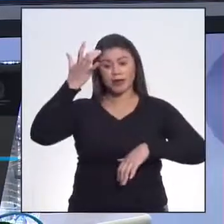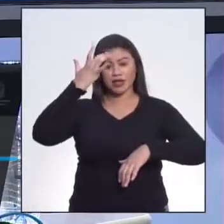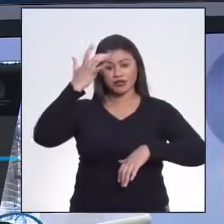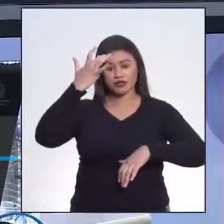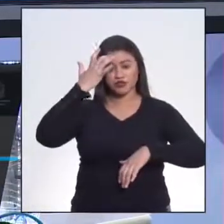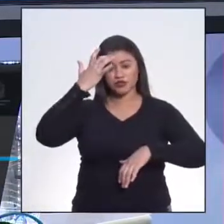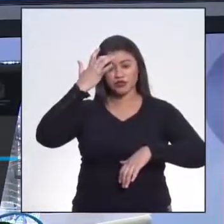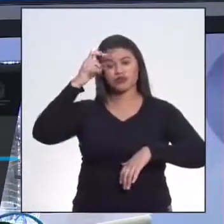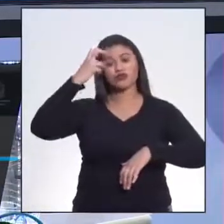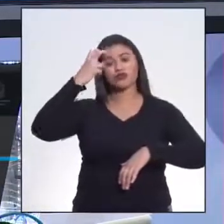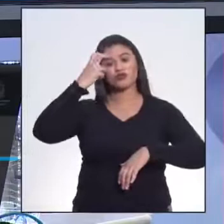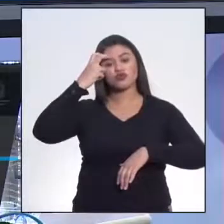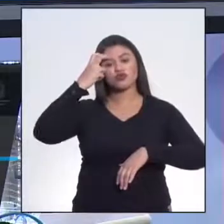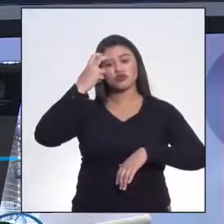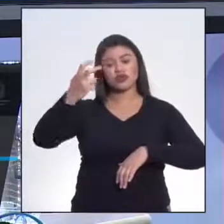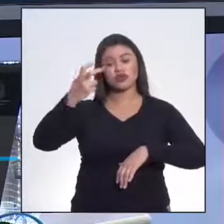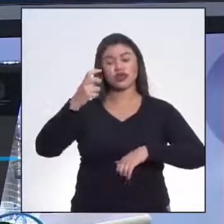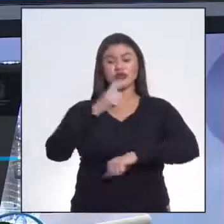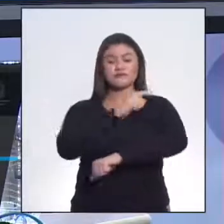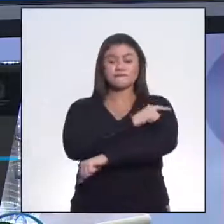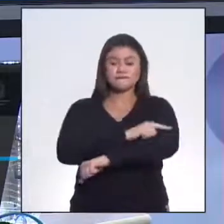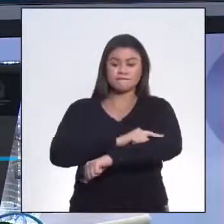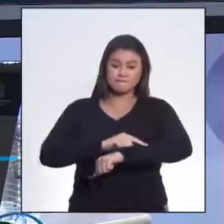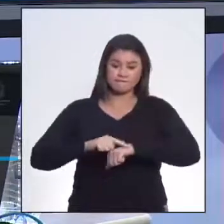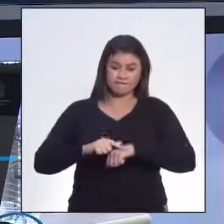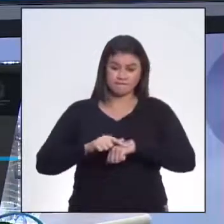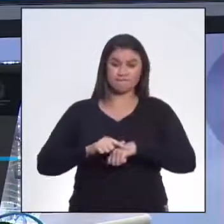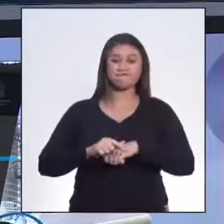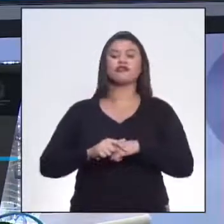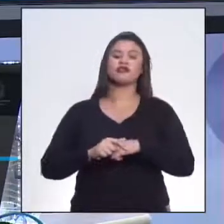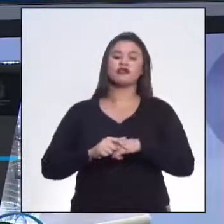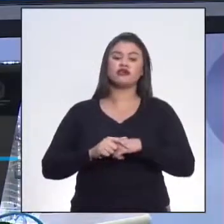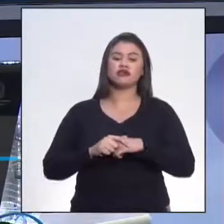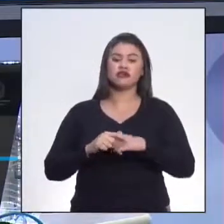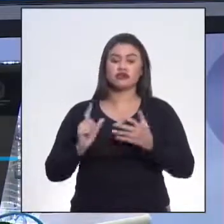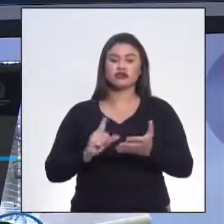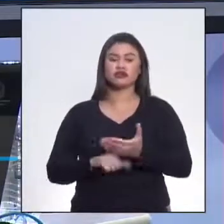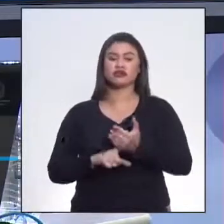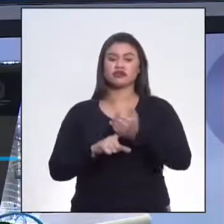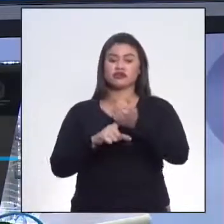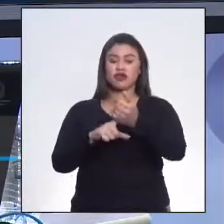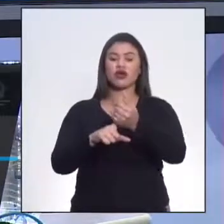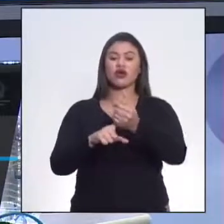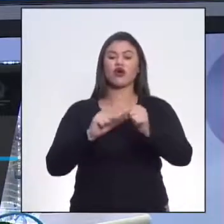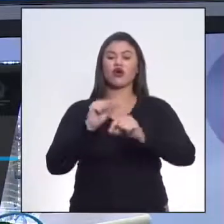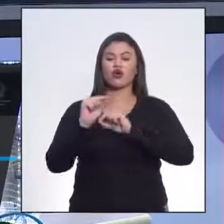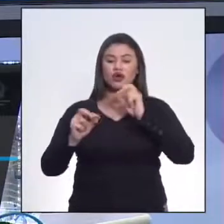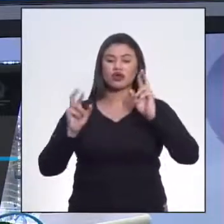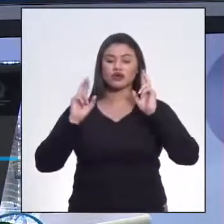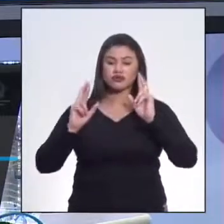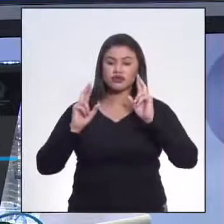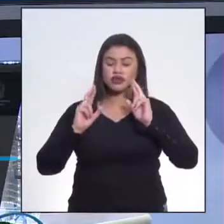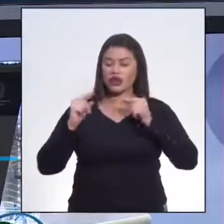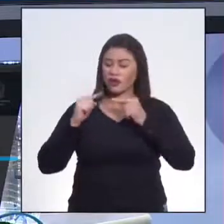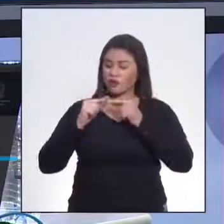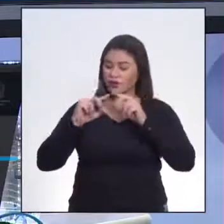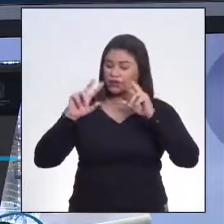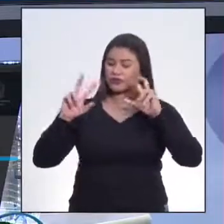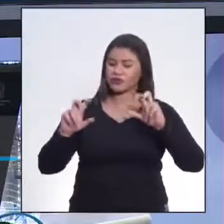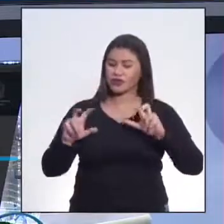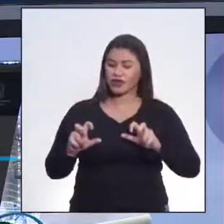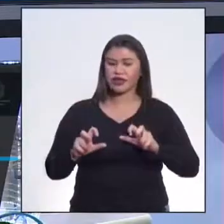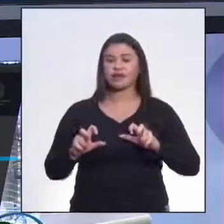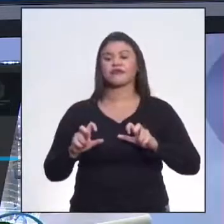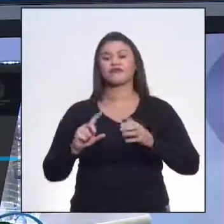forma inteligente, de forma educada, esses ambientes, essa tecnologia, respeitando a história da tecnologia,